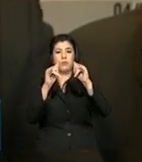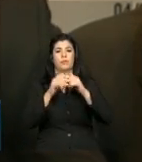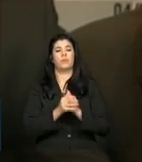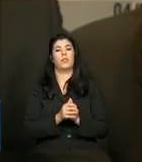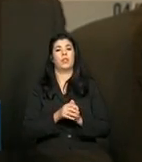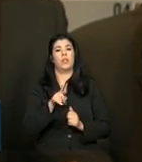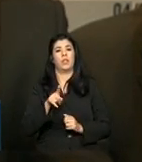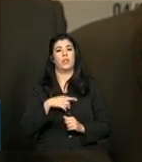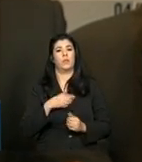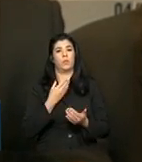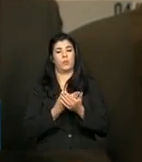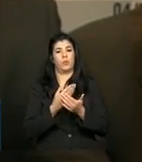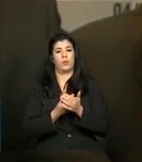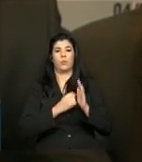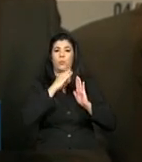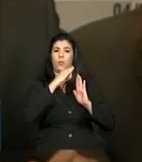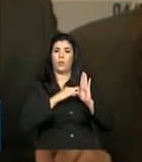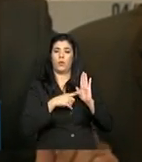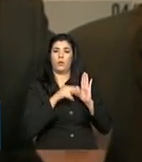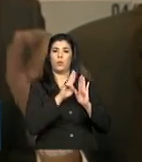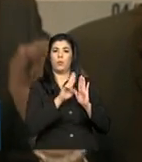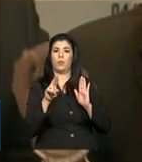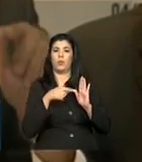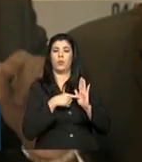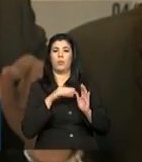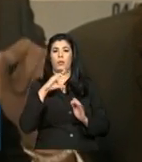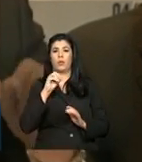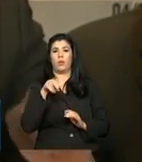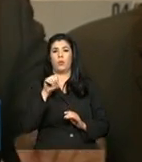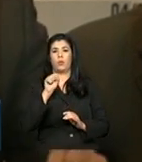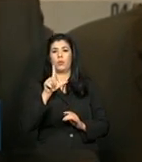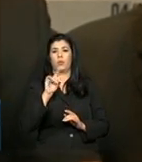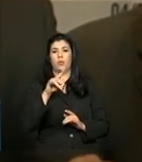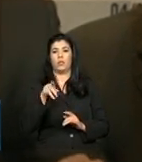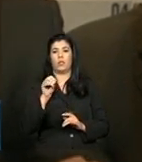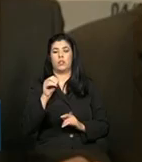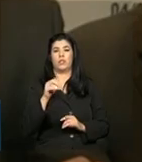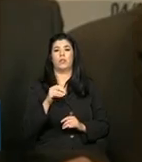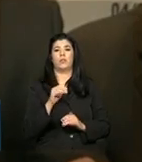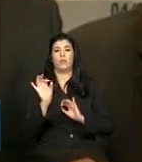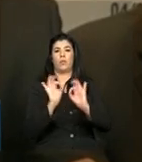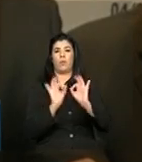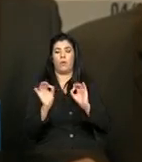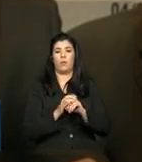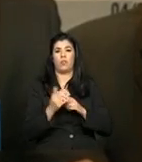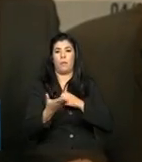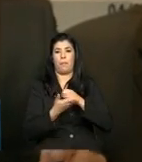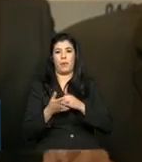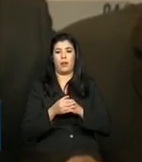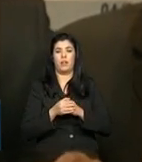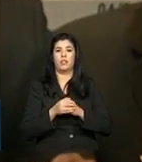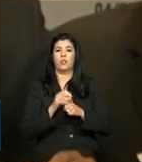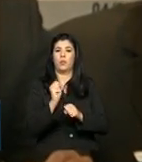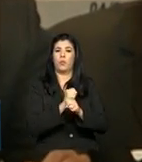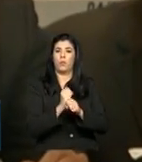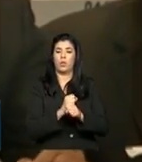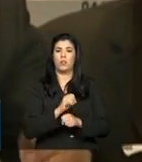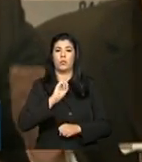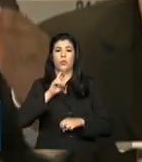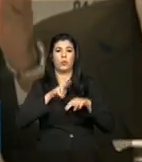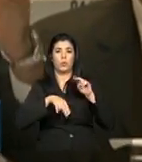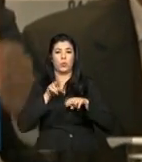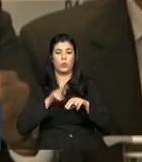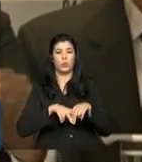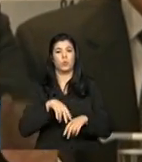Esses estudos estão apresentados no documento denominado Consolidação de Obra de Rede Básica, ciclo 2014, junho de